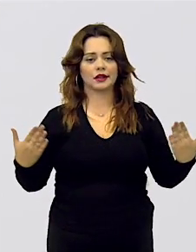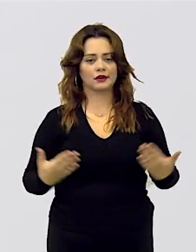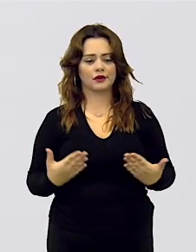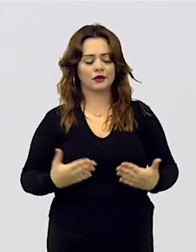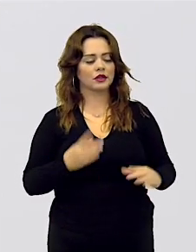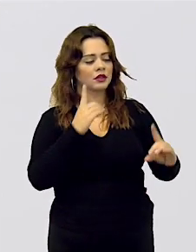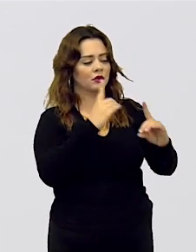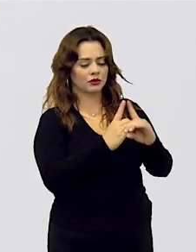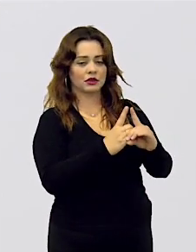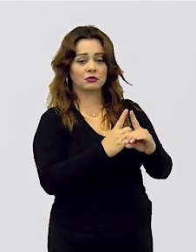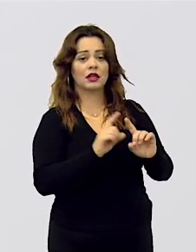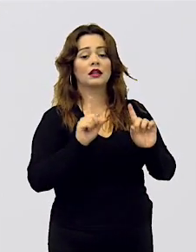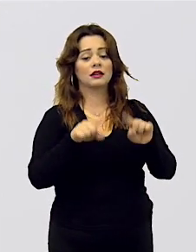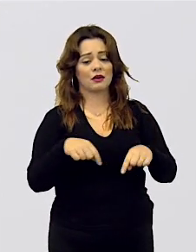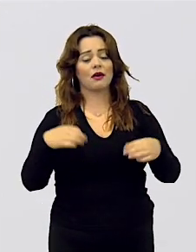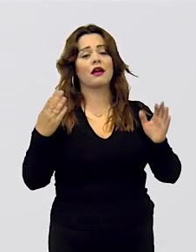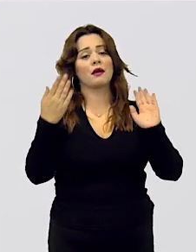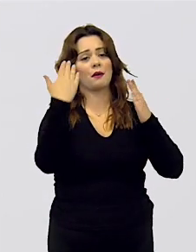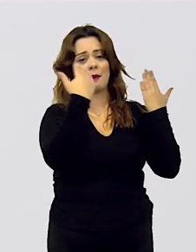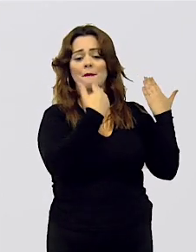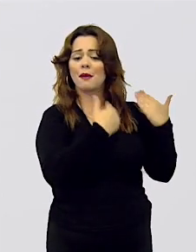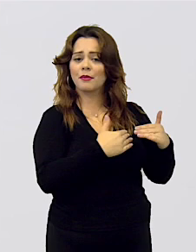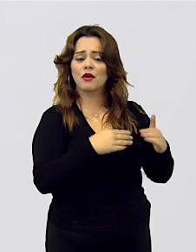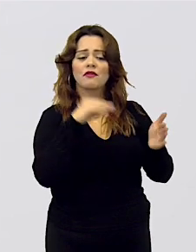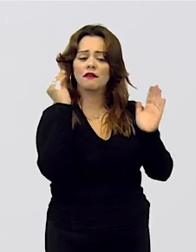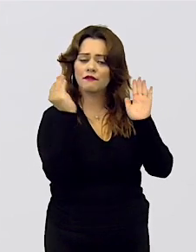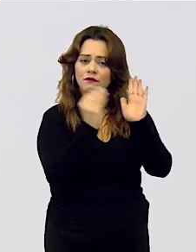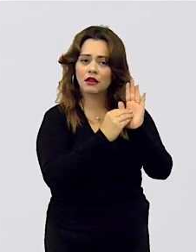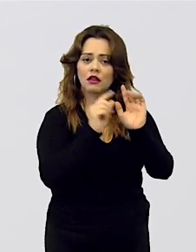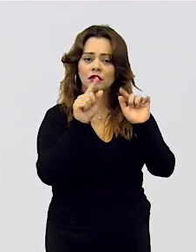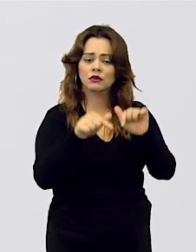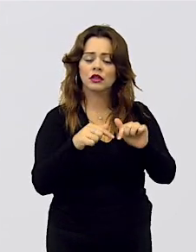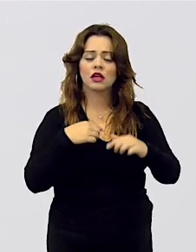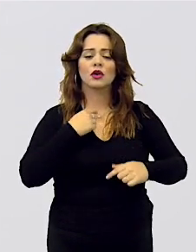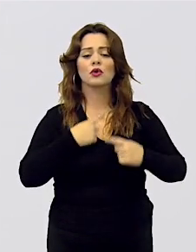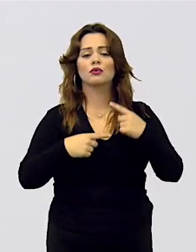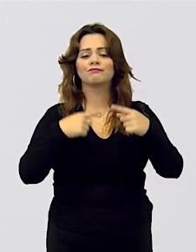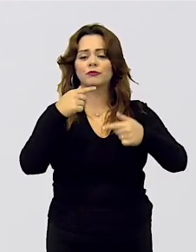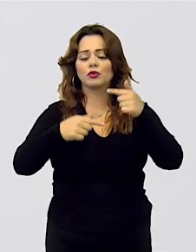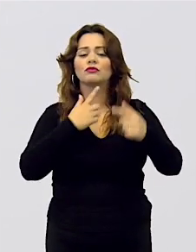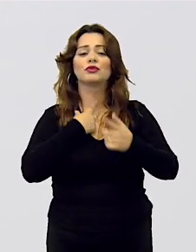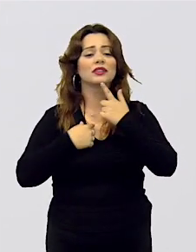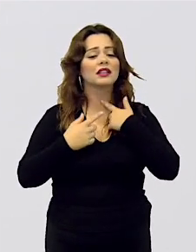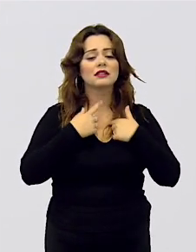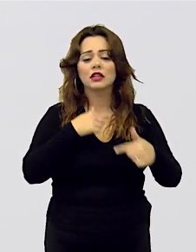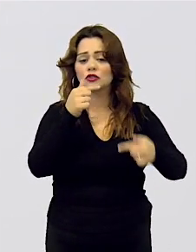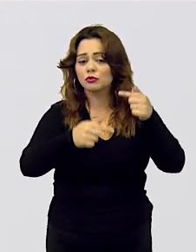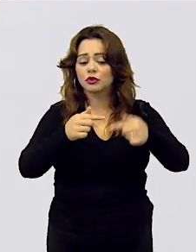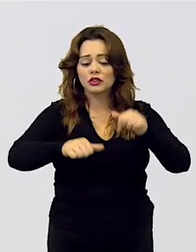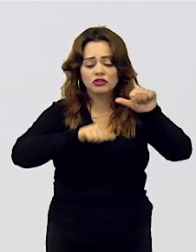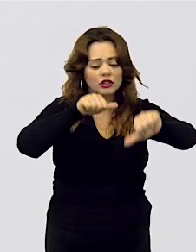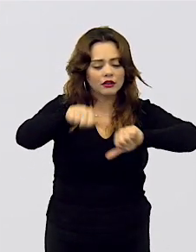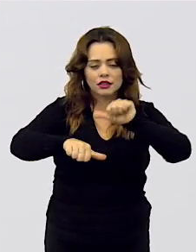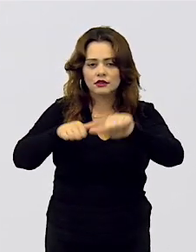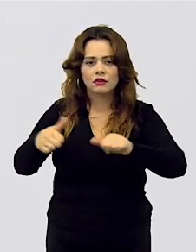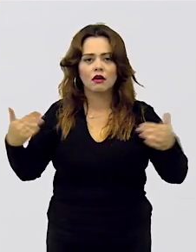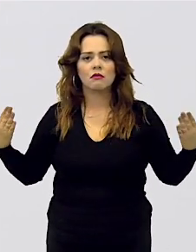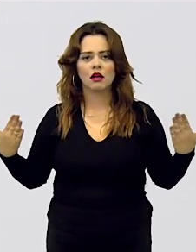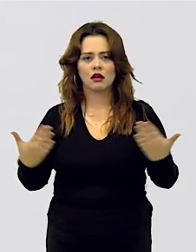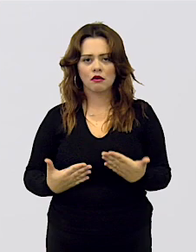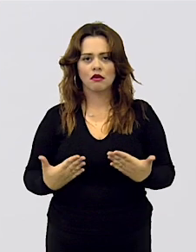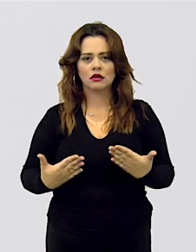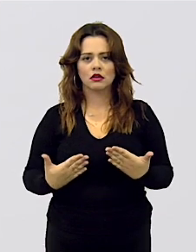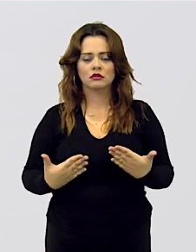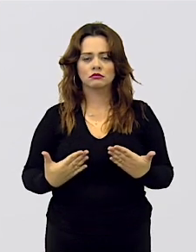isso é uma prova creio que concreta fática do desejo político que se transforma nesse momento